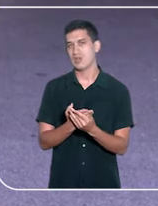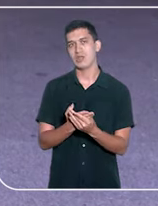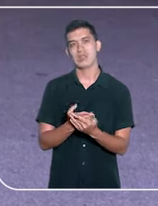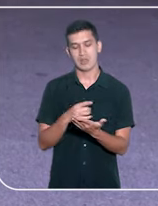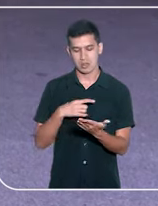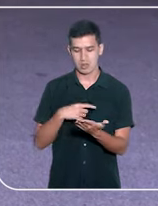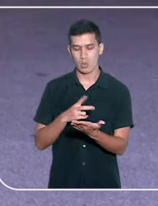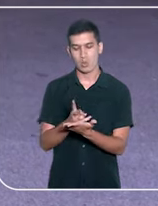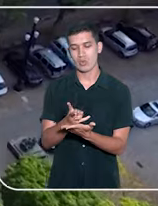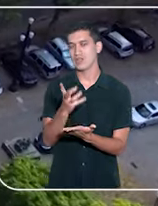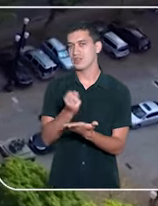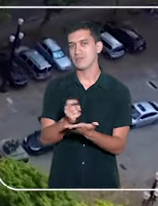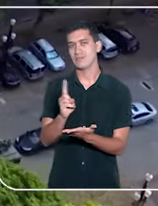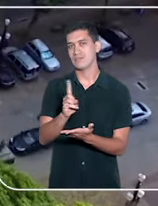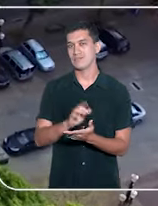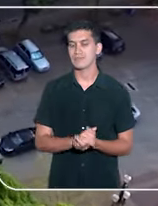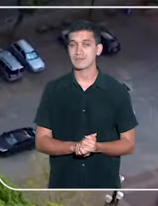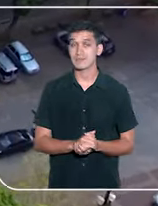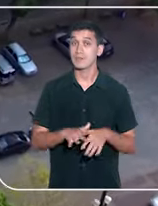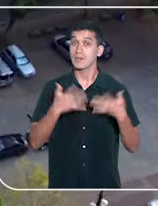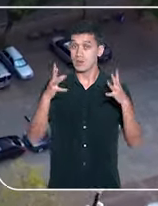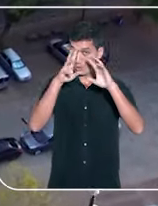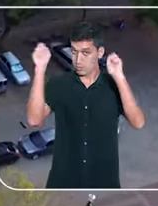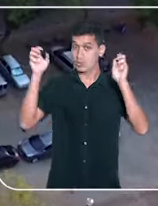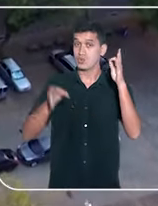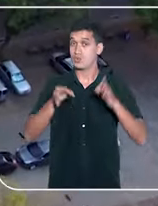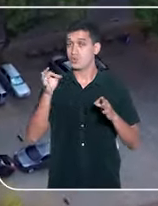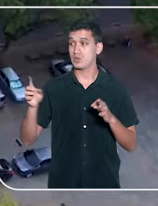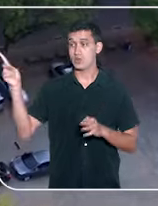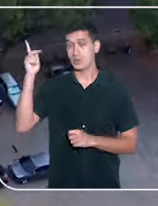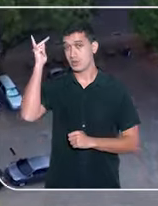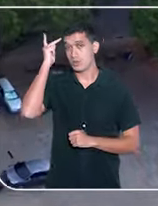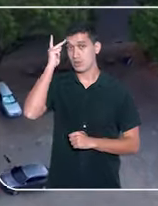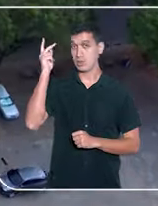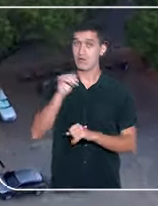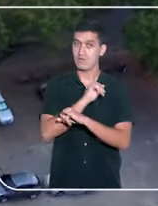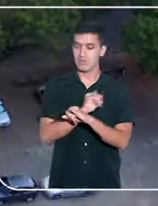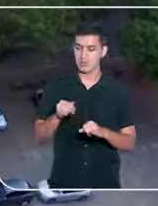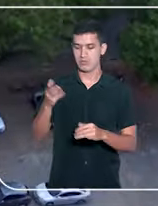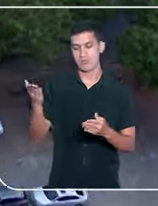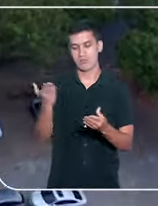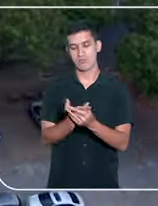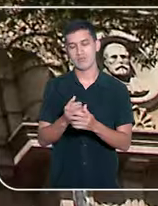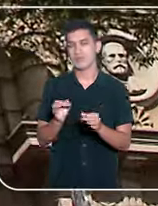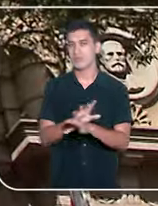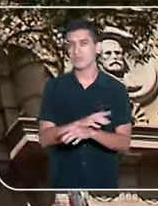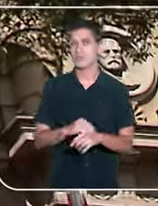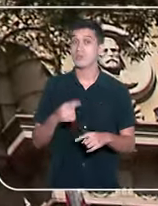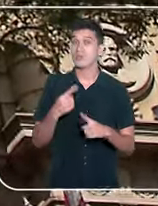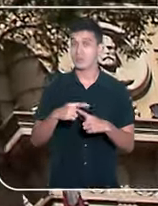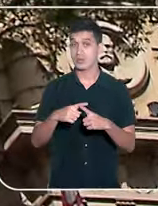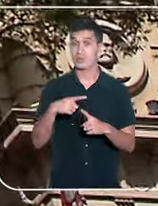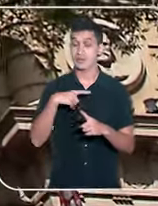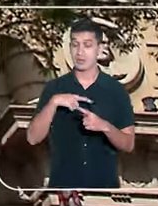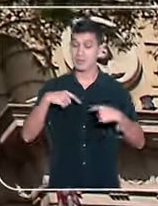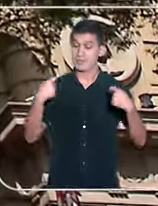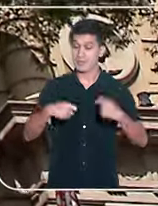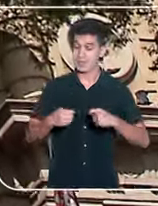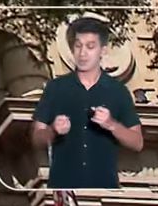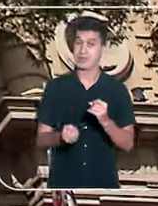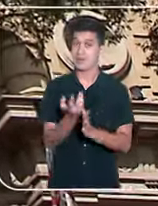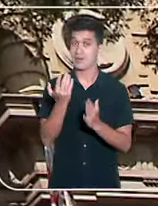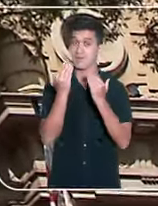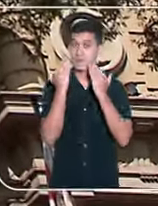monitória improcedente ao analisar o caso o Tribunal de Justiça de São Paulo declarou a ação extinta sob o fundamento de que a